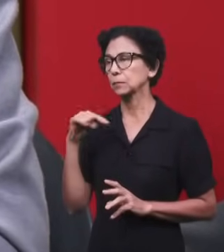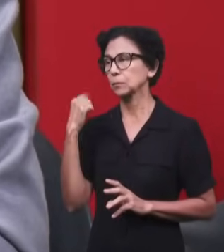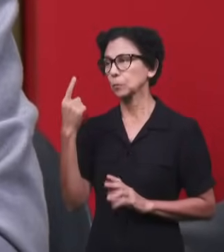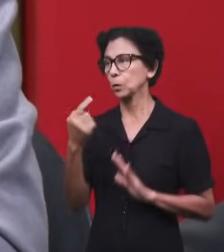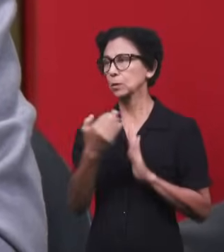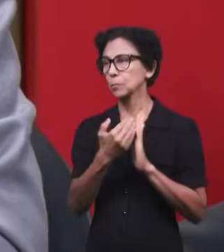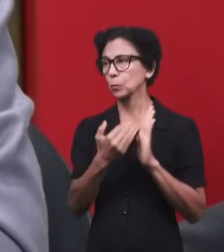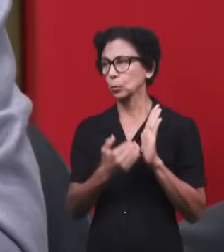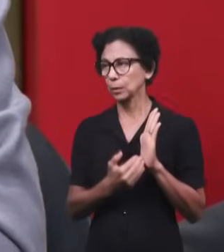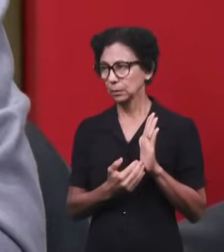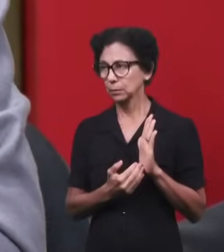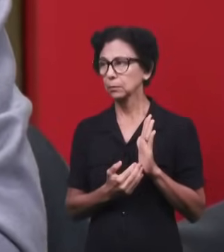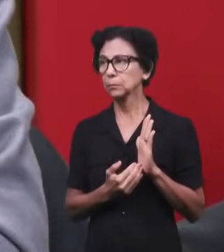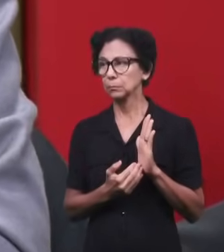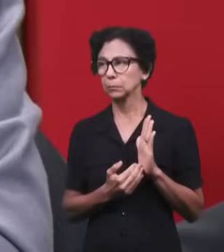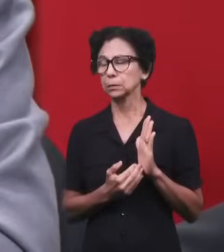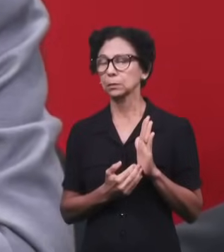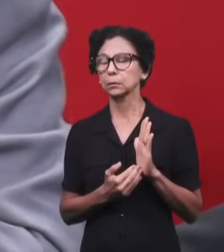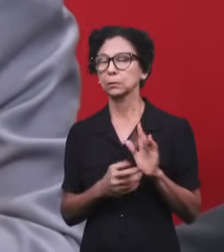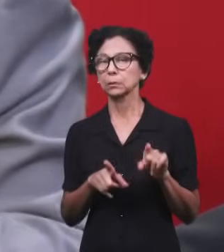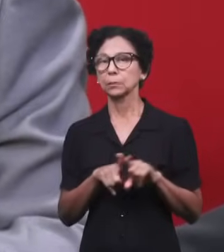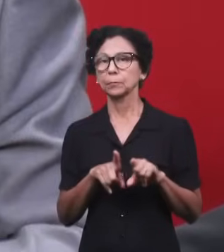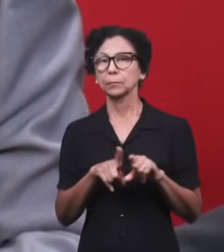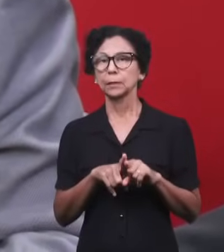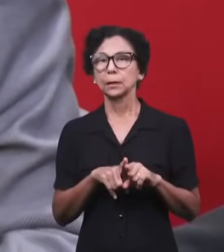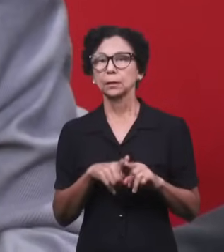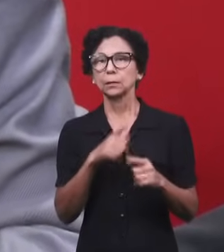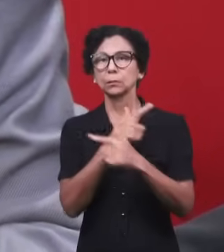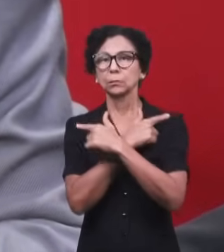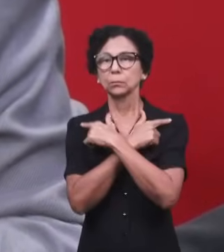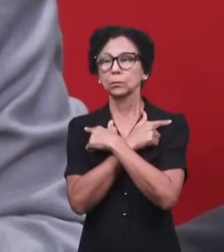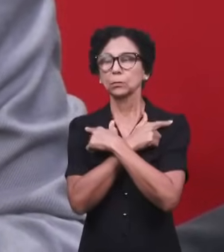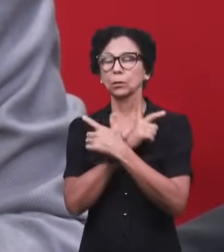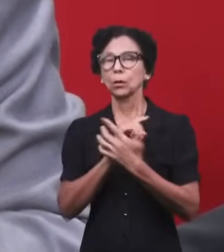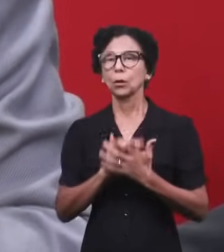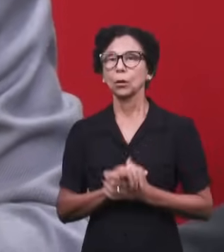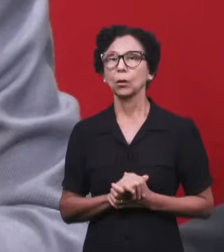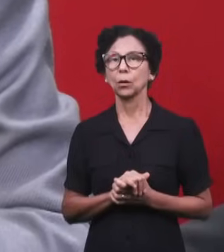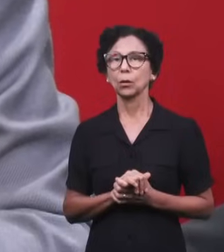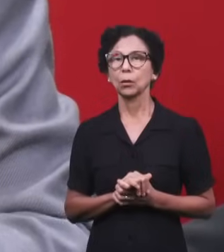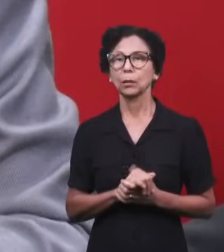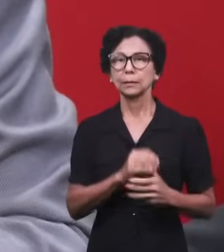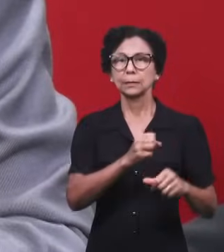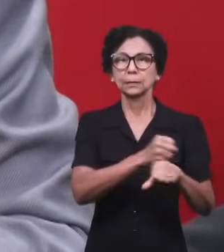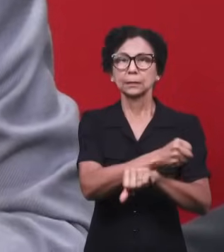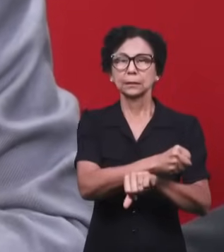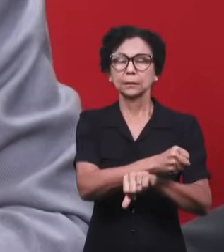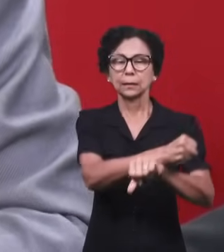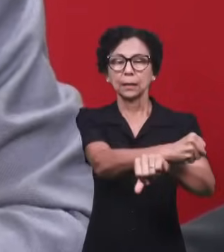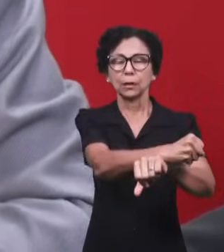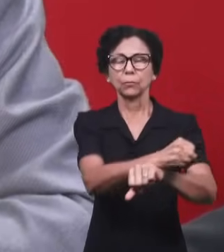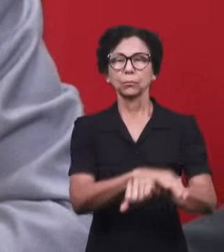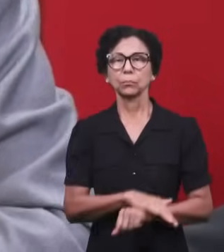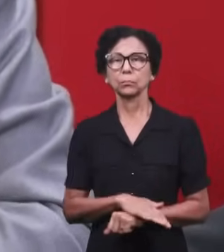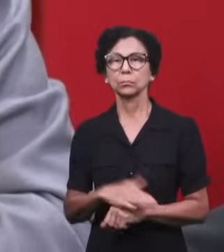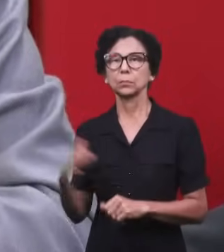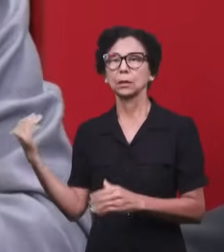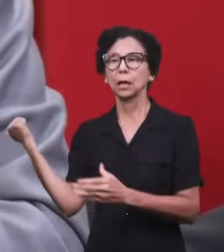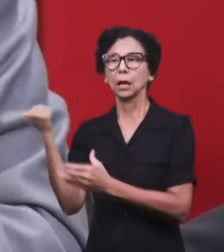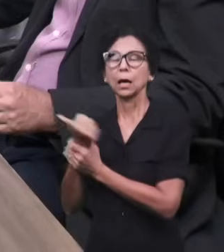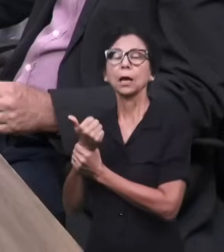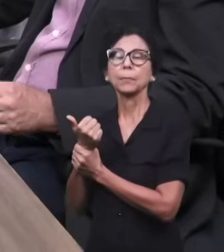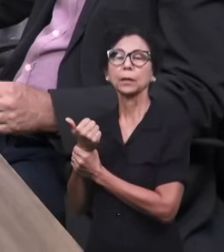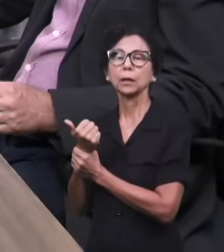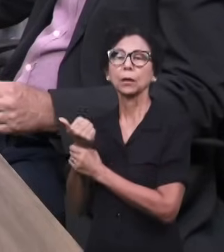na história de Ló, que é quando ele é levado cativo e Abraão ele precisa fazer uma intervenção nesse sentido. Como é que